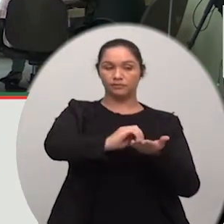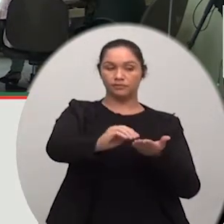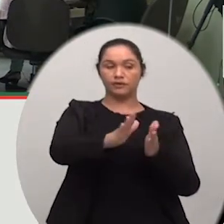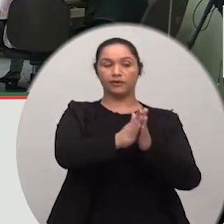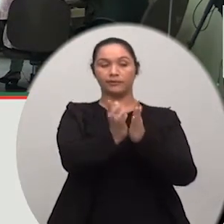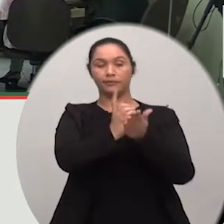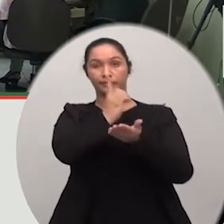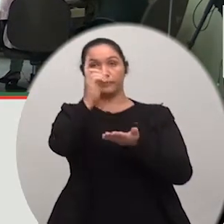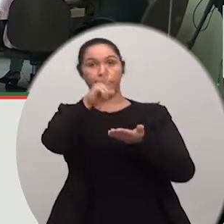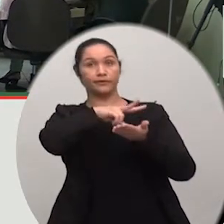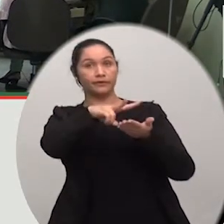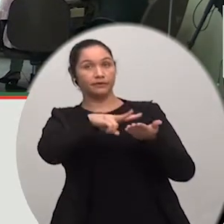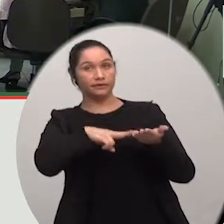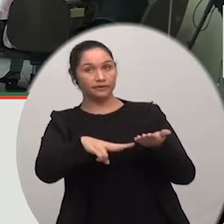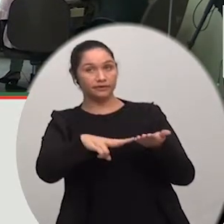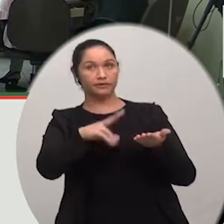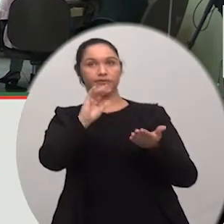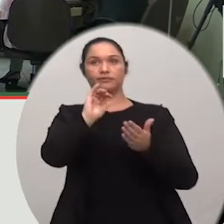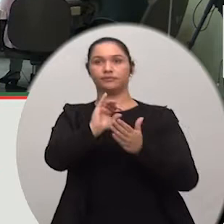da Bíblia.